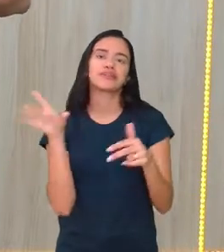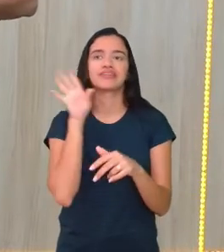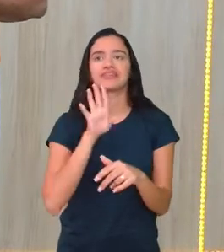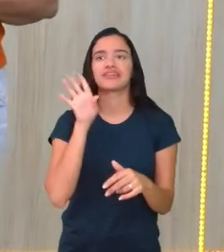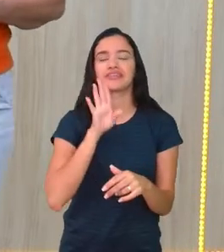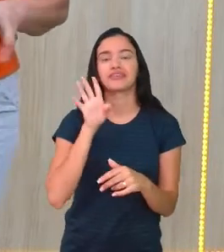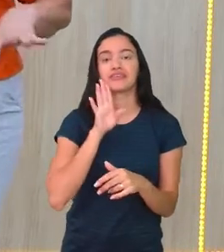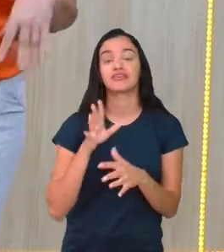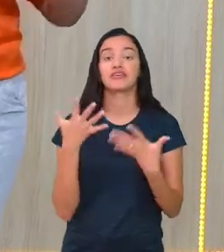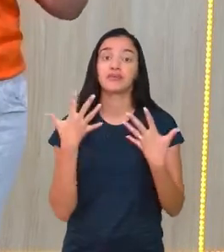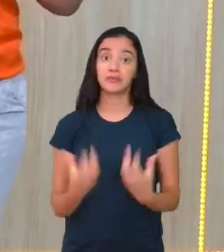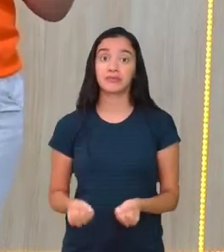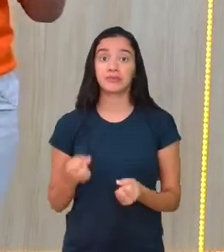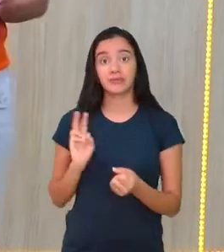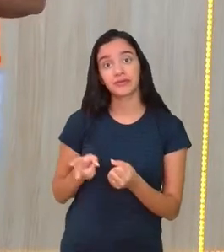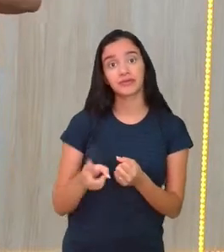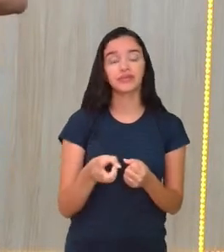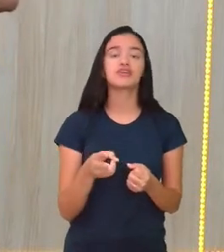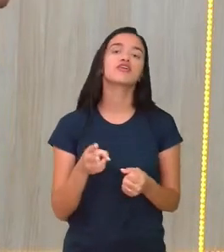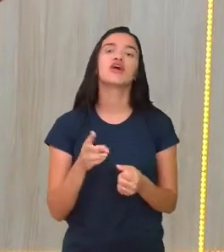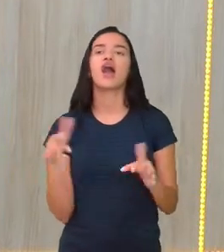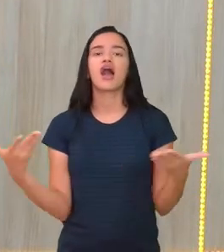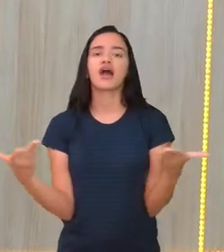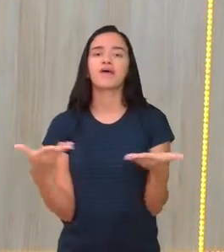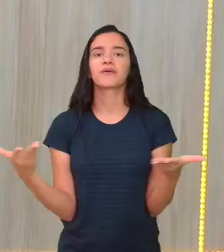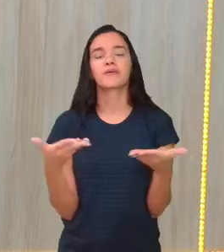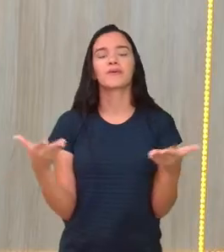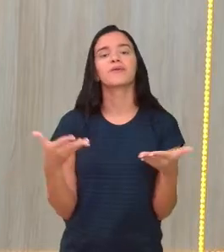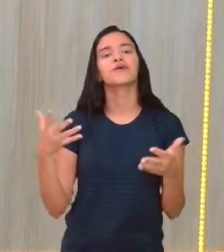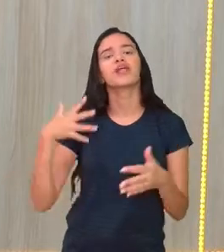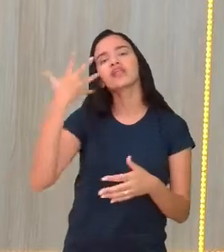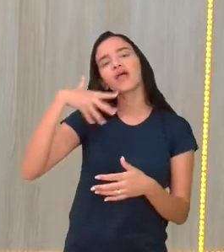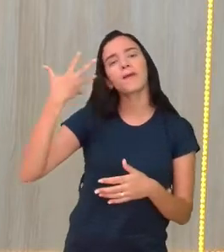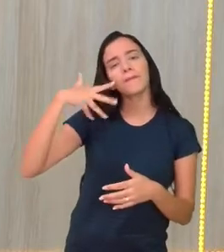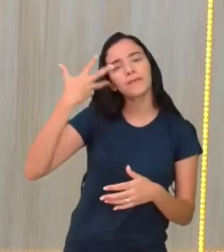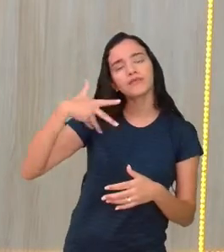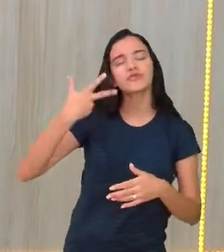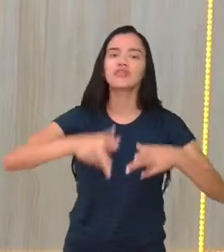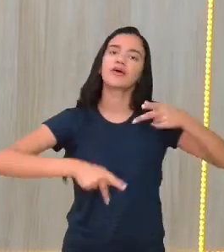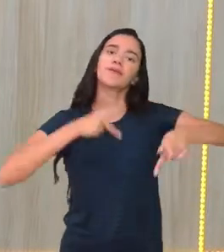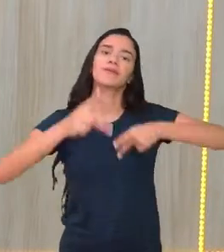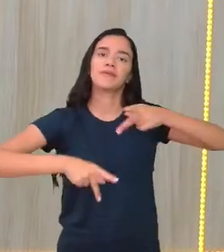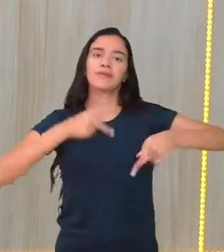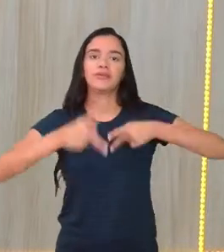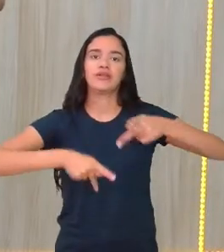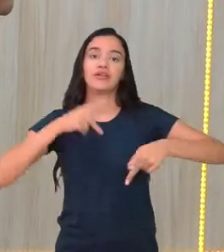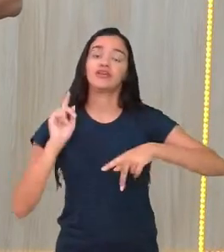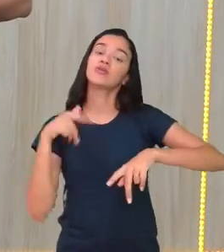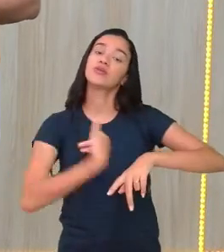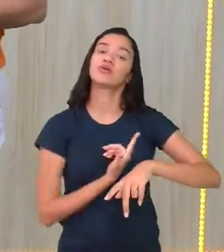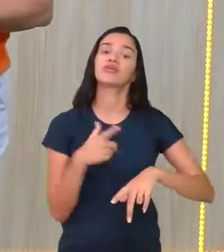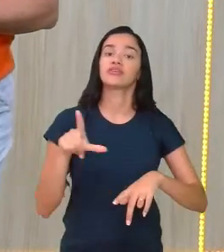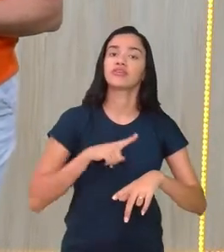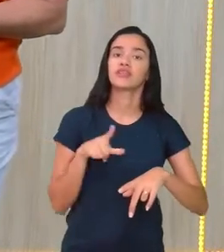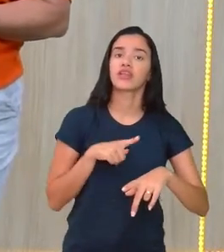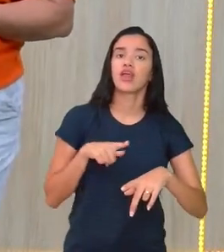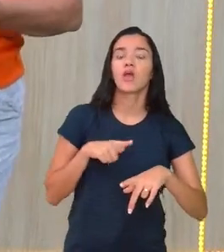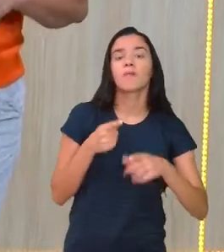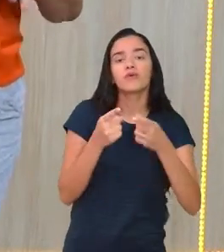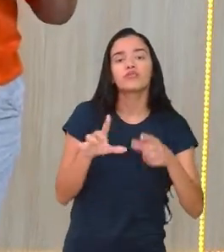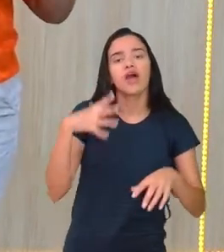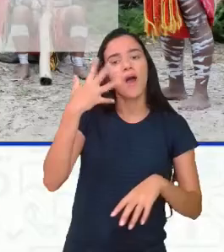ver. Vamos seguindo. Dentro aí da música popular, né, ainda tradicional, temos a música